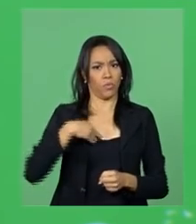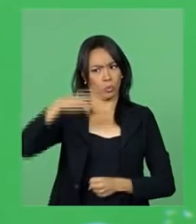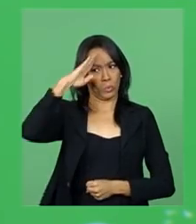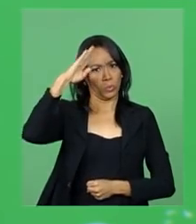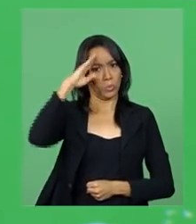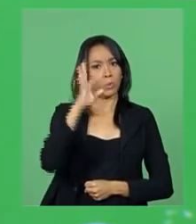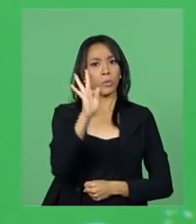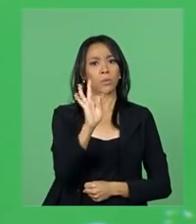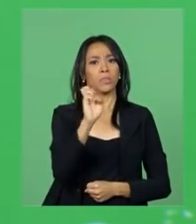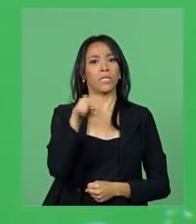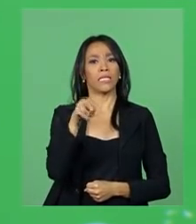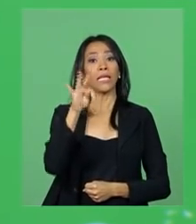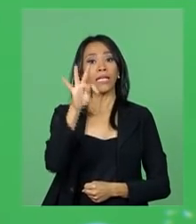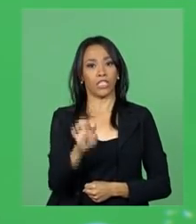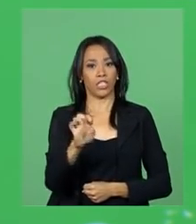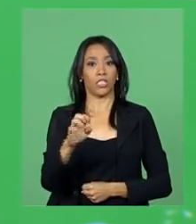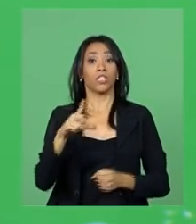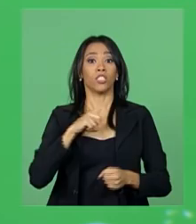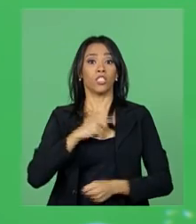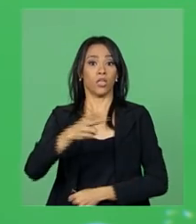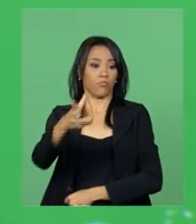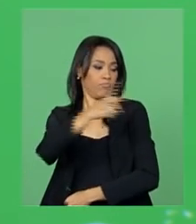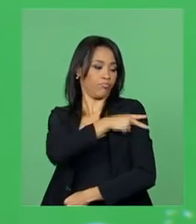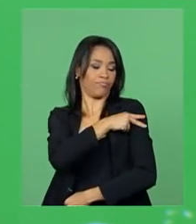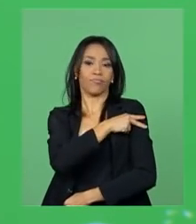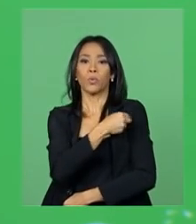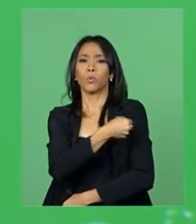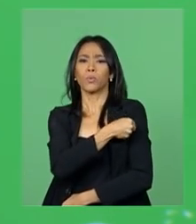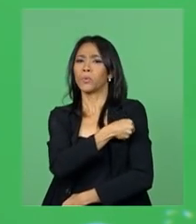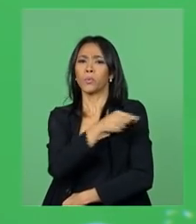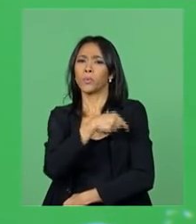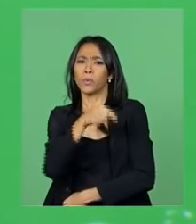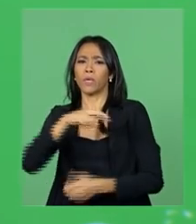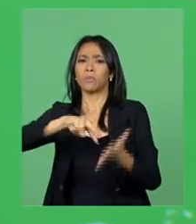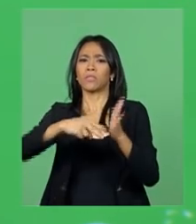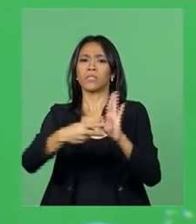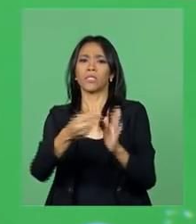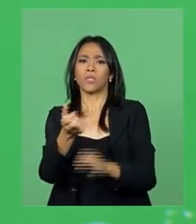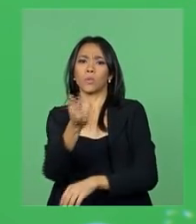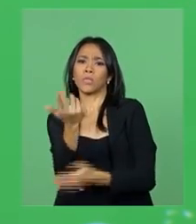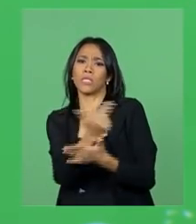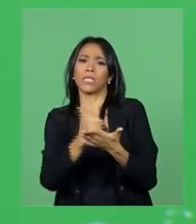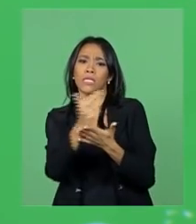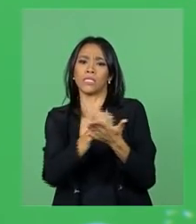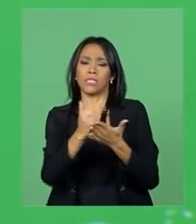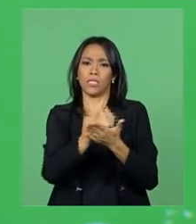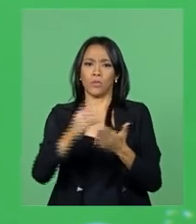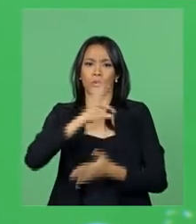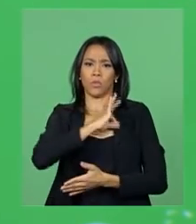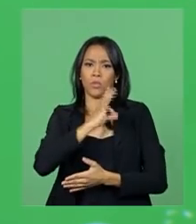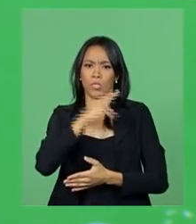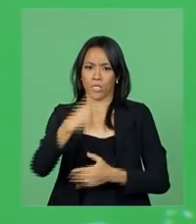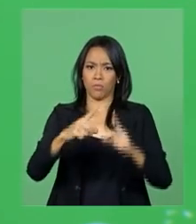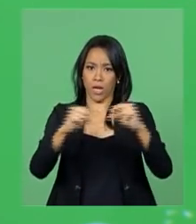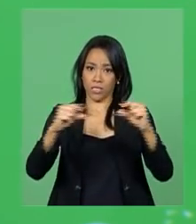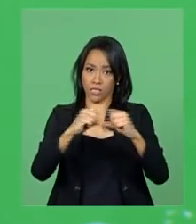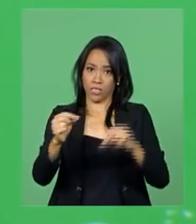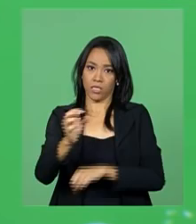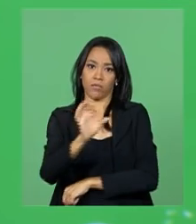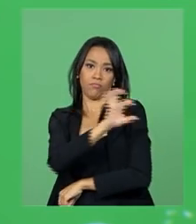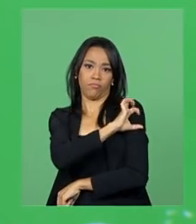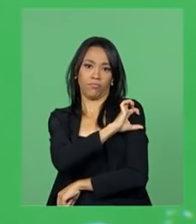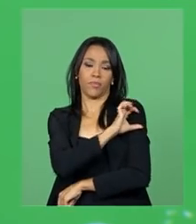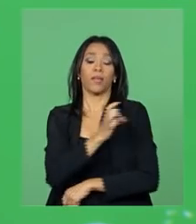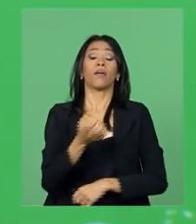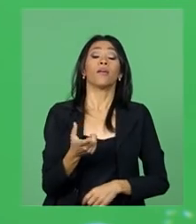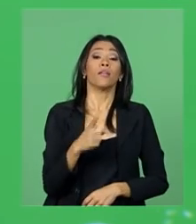tinha um braçal da Polícia do Exército de Brasília. Então, a tropa que está lá esse ano, que nós denominamos Brabat, que é o Batalhão